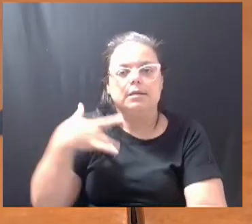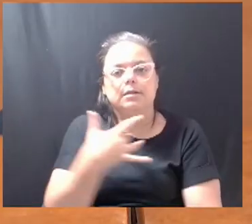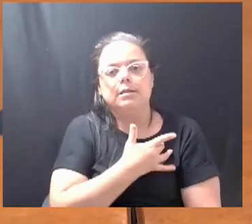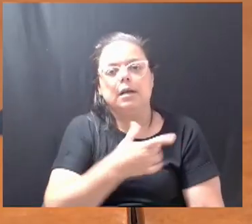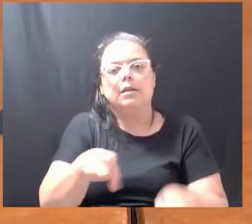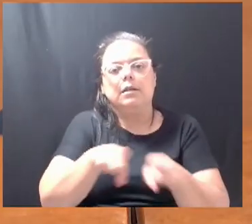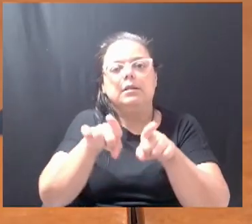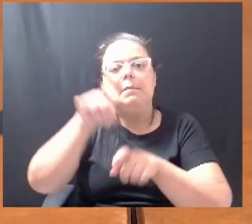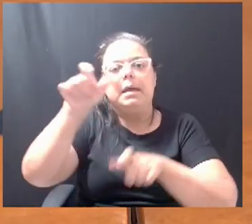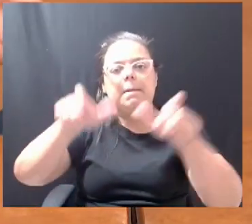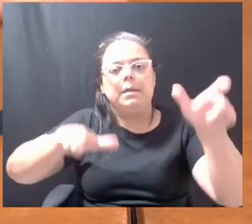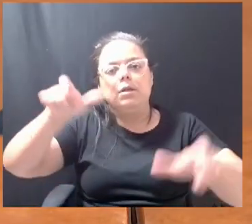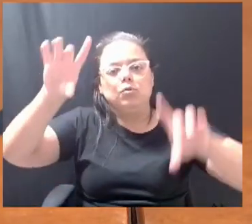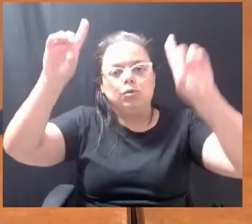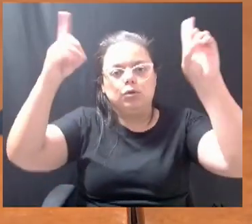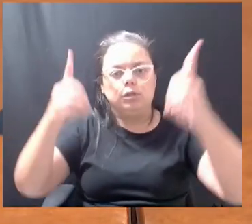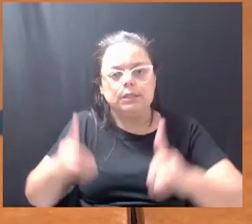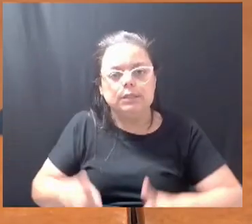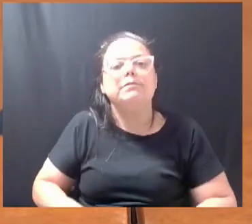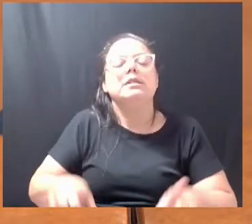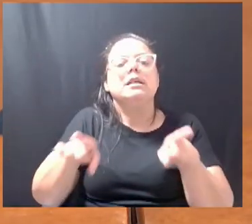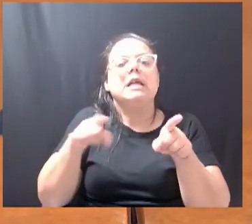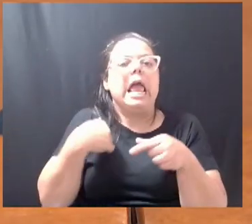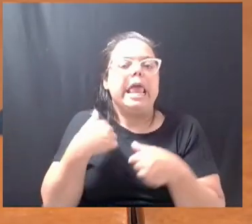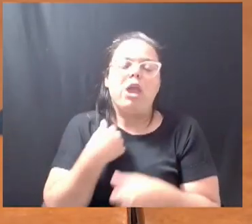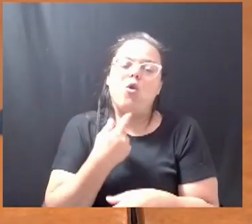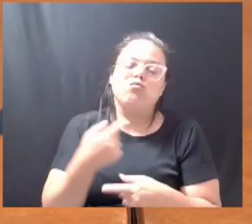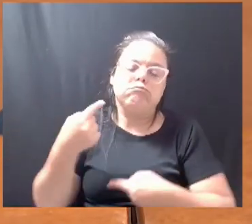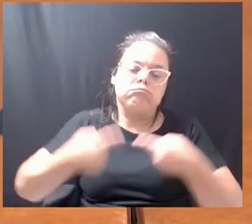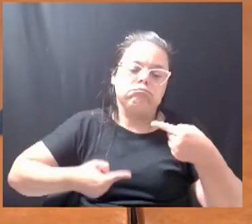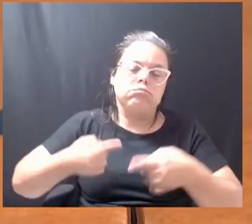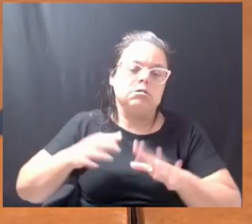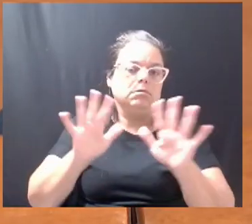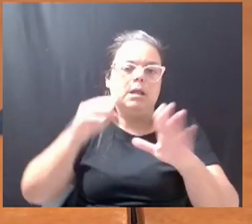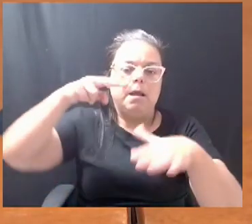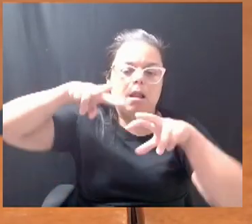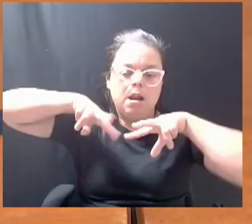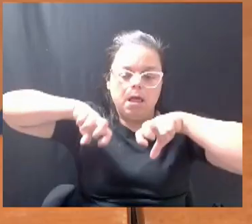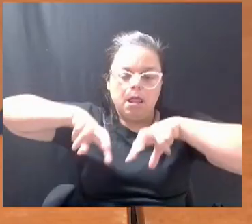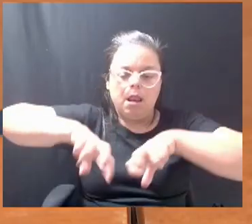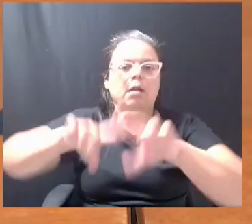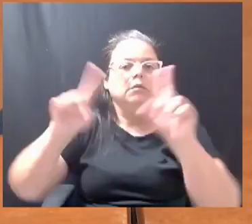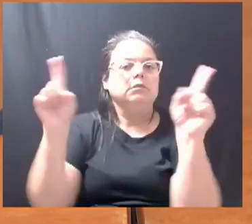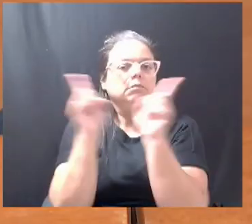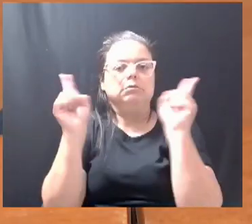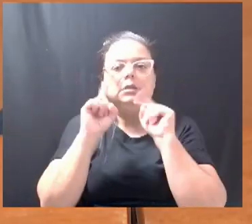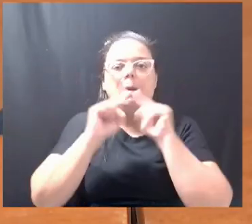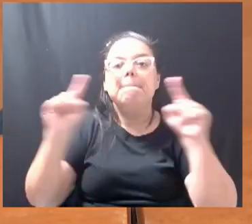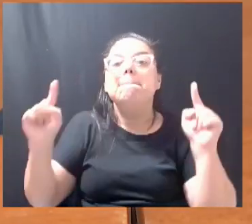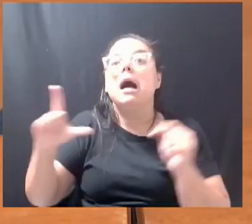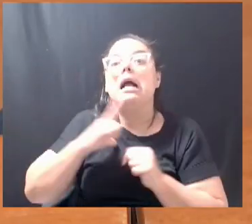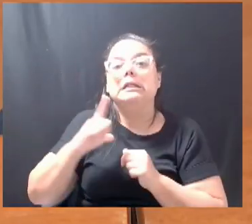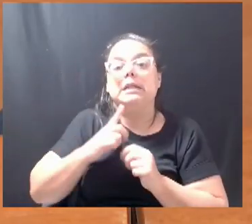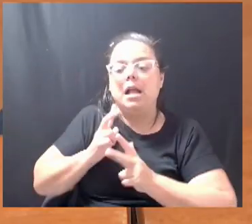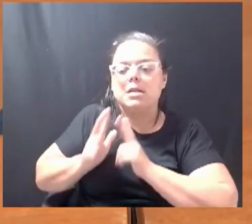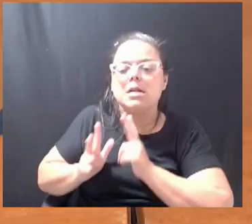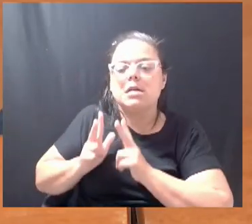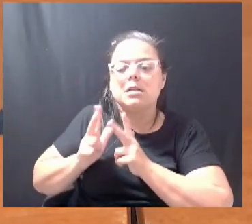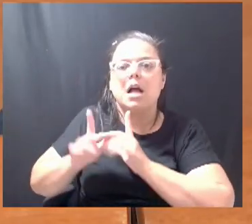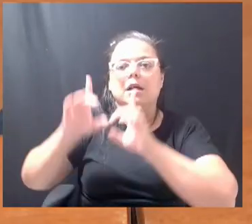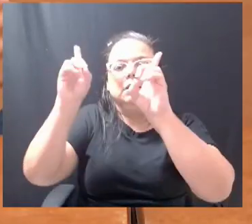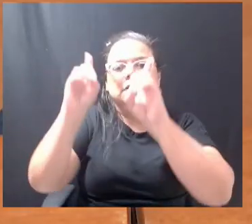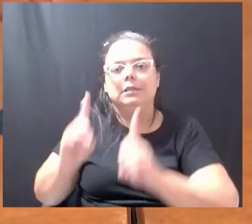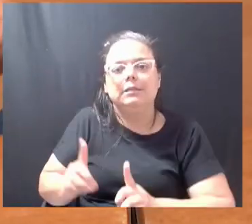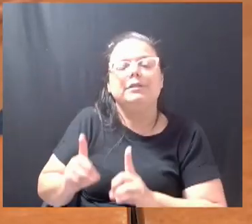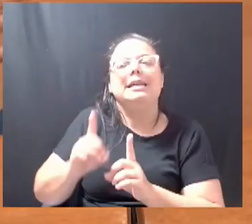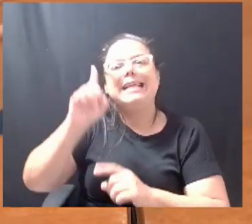eu não vou me atrever a me aprofundar aqui, mas existe. Gagueira é deficiência ou não é?